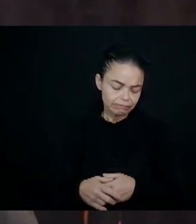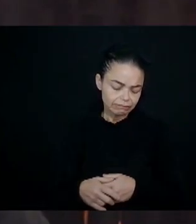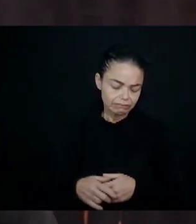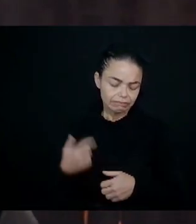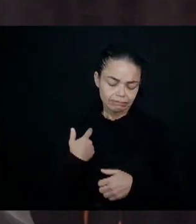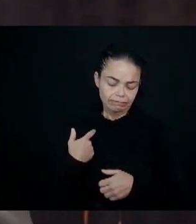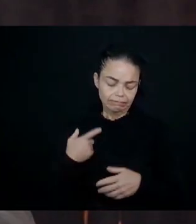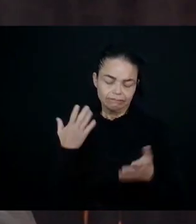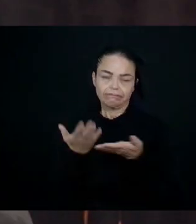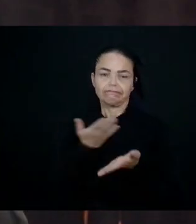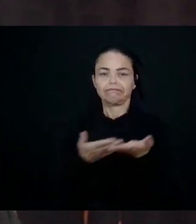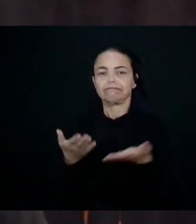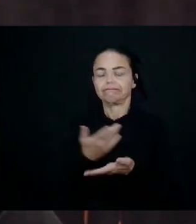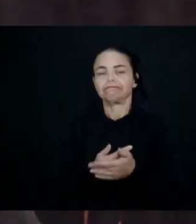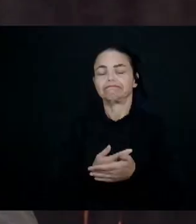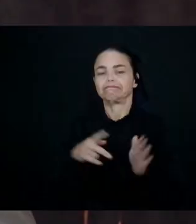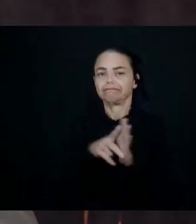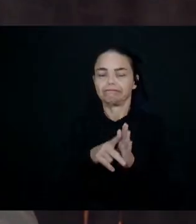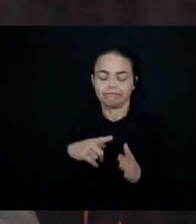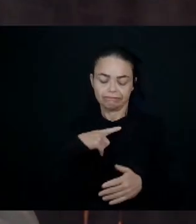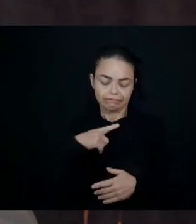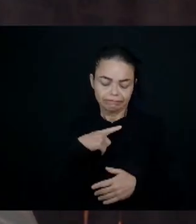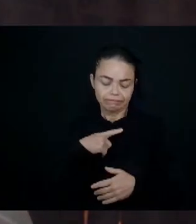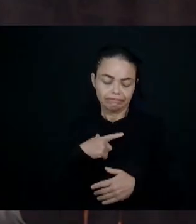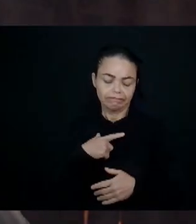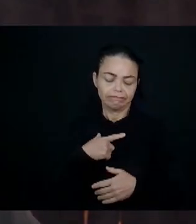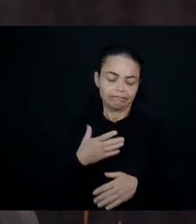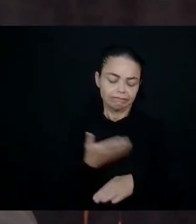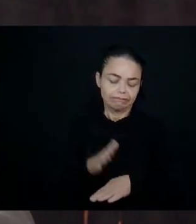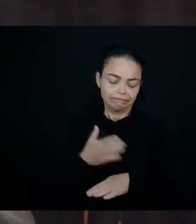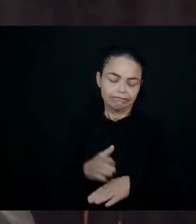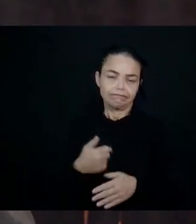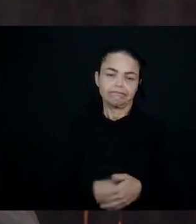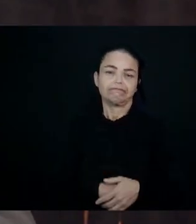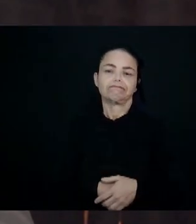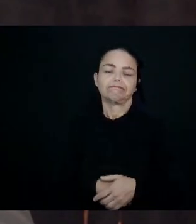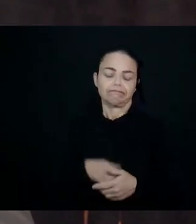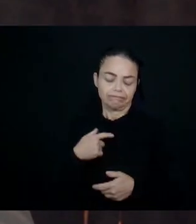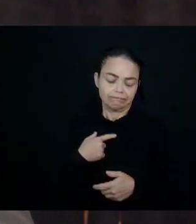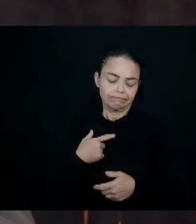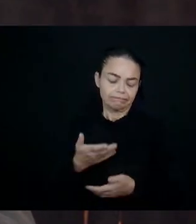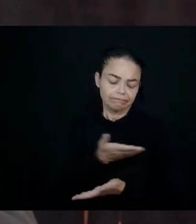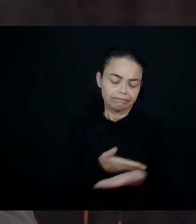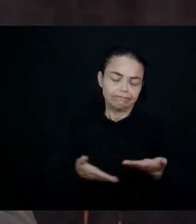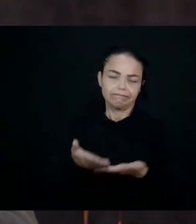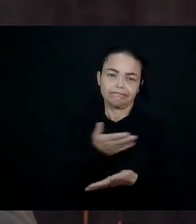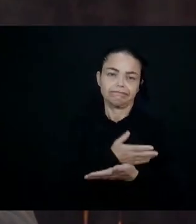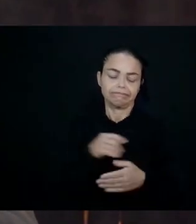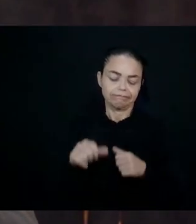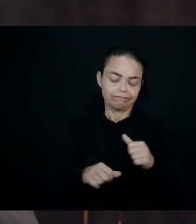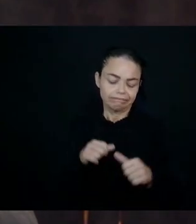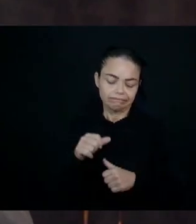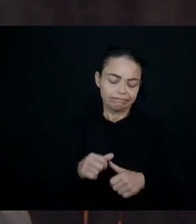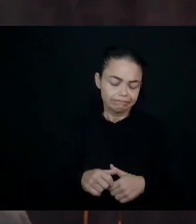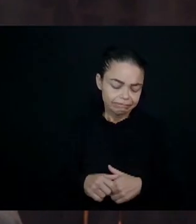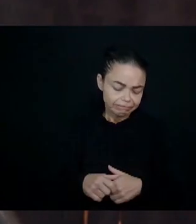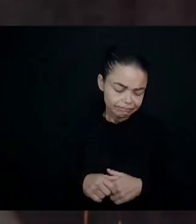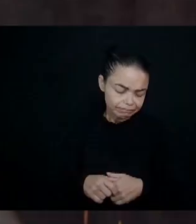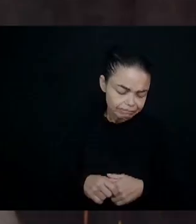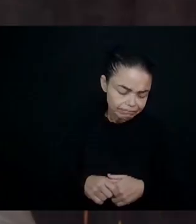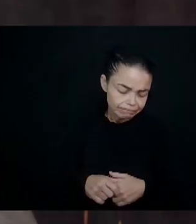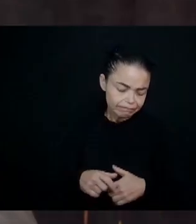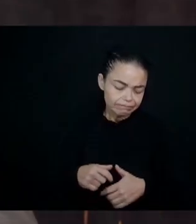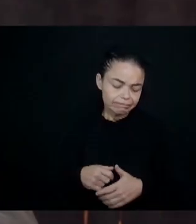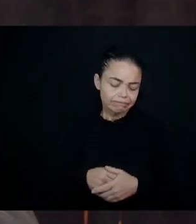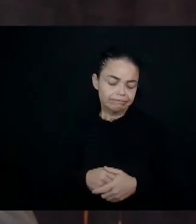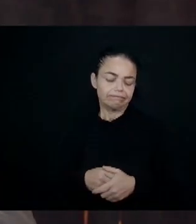Para o pertencimento, de você ter participado desse momento, ter conseguido dividir, fazer trocas, e não o objetivo não ser exatamente só